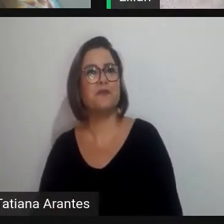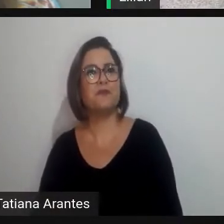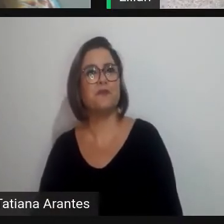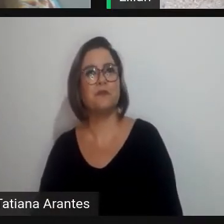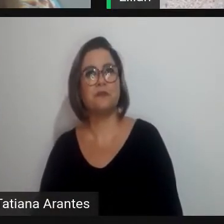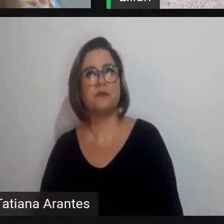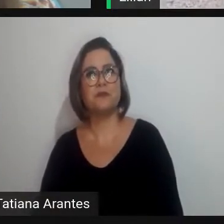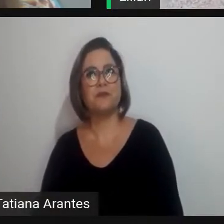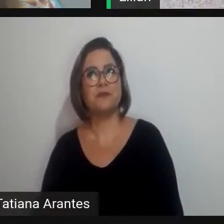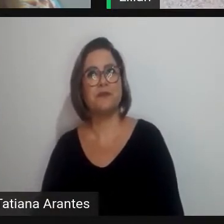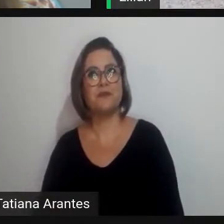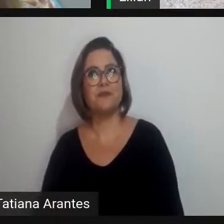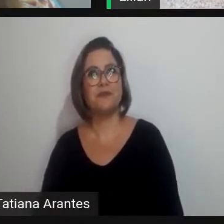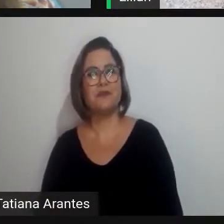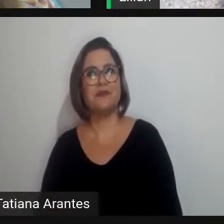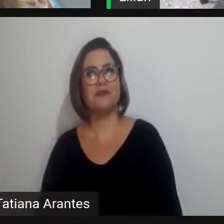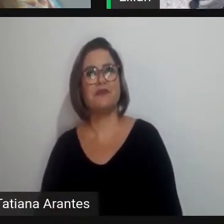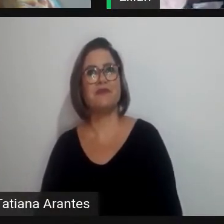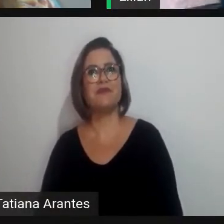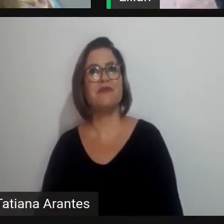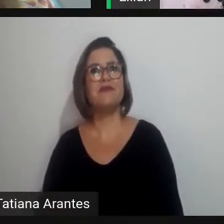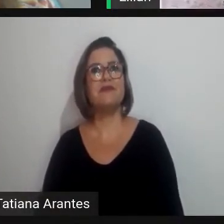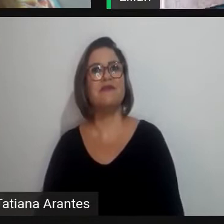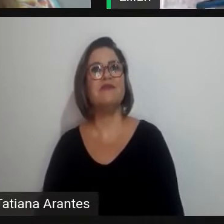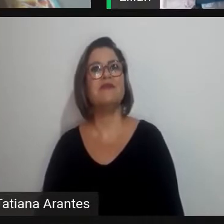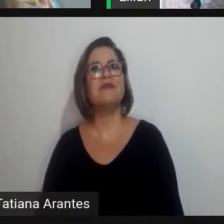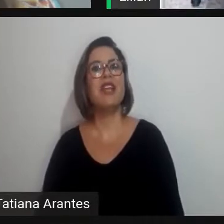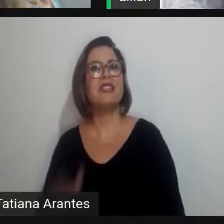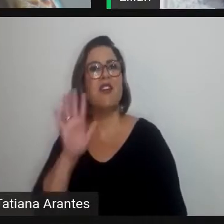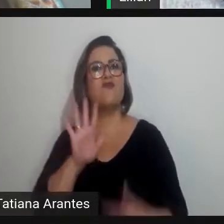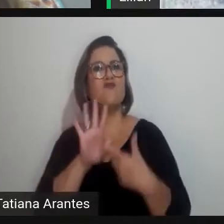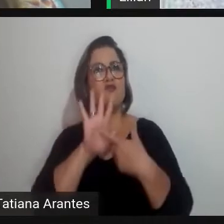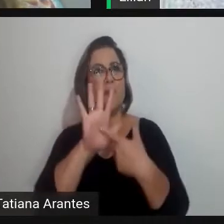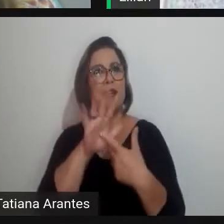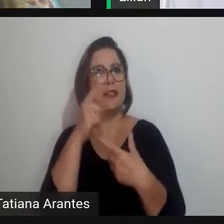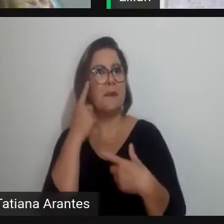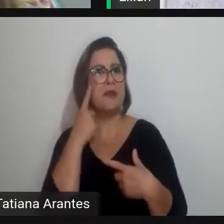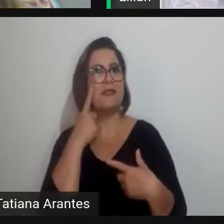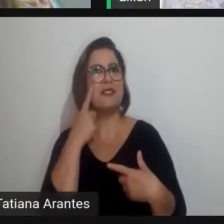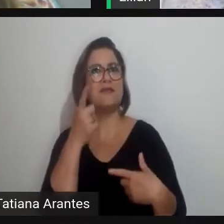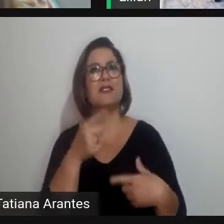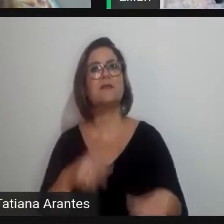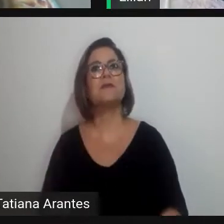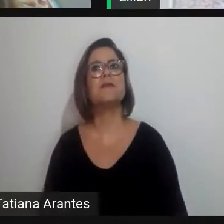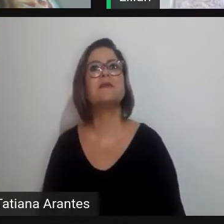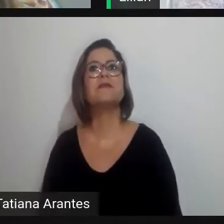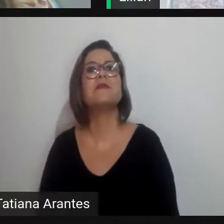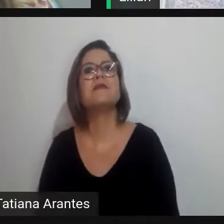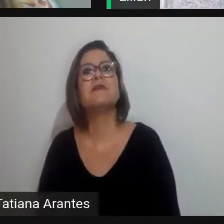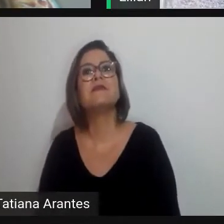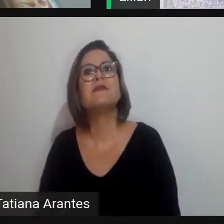eu vou puxar mais para frente, que vai ficar melhor para demonstrar. Vamos ser? Tá.